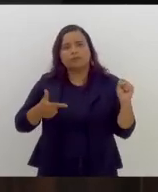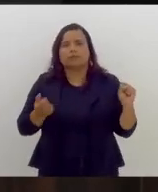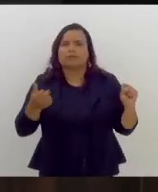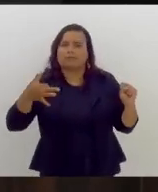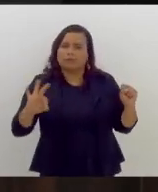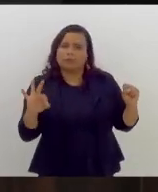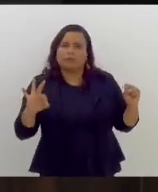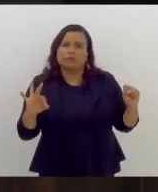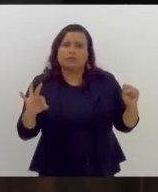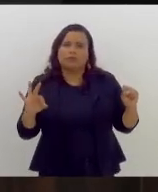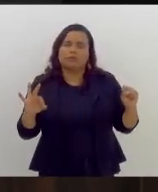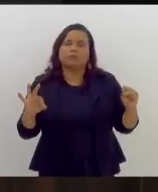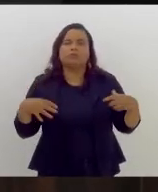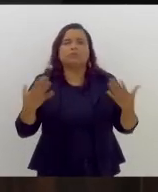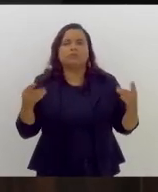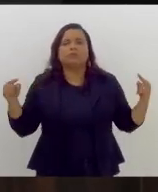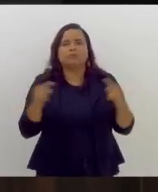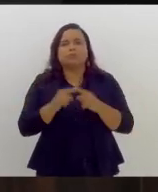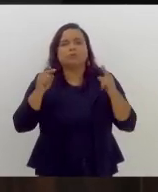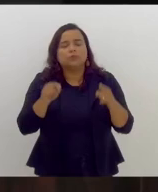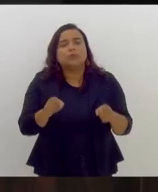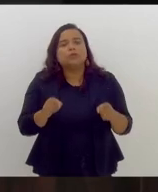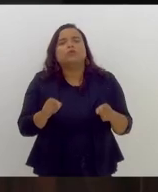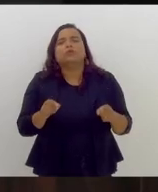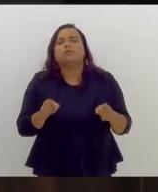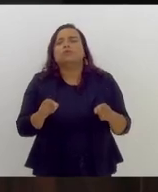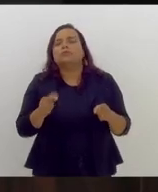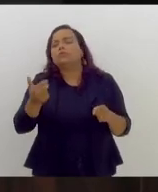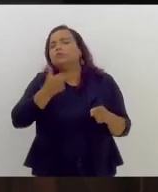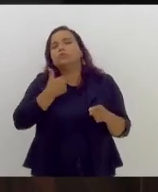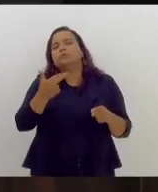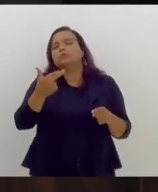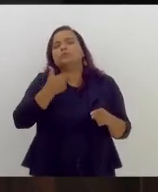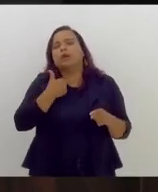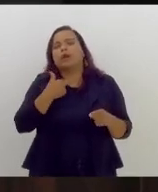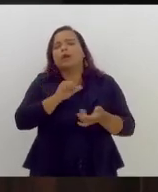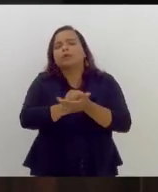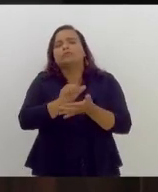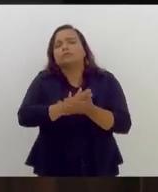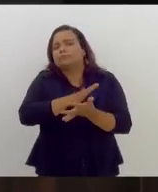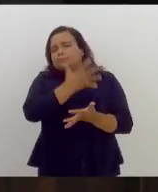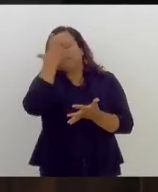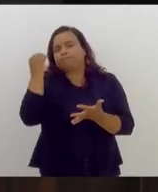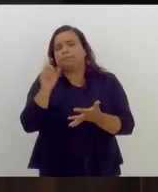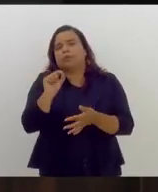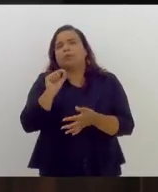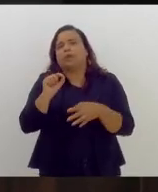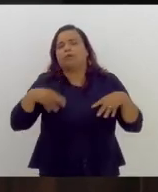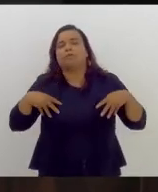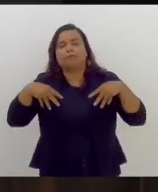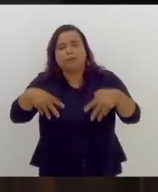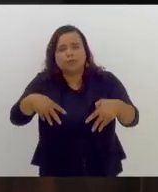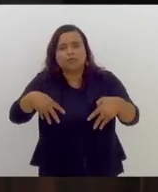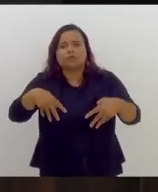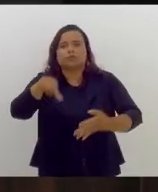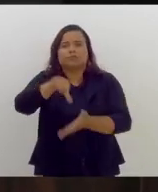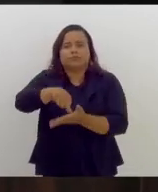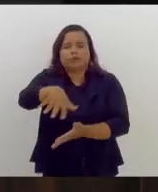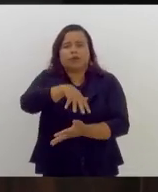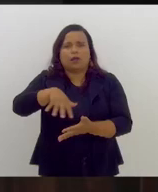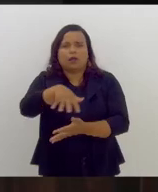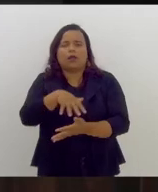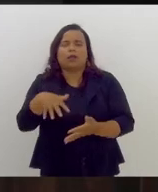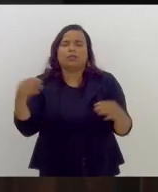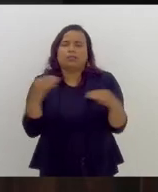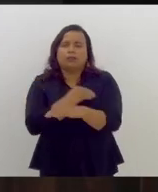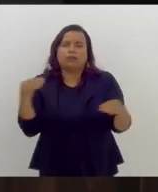2010. Neste sentido, não poderia deixar de registrar que à frente do Departamento de Trânsito